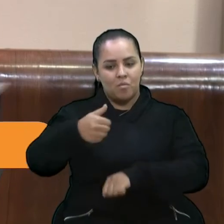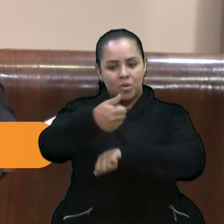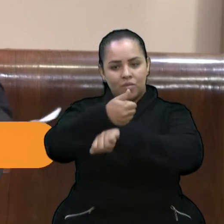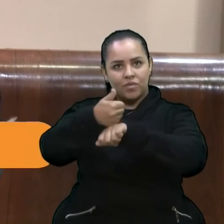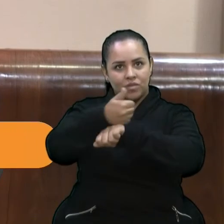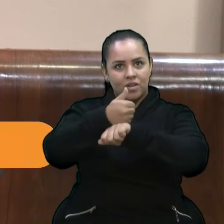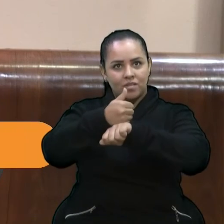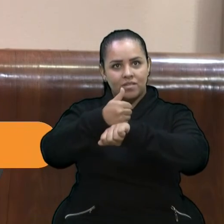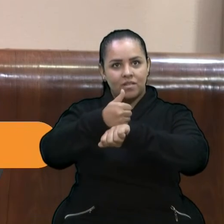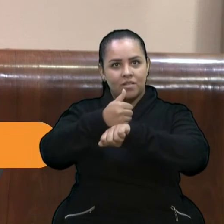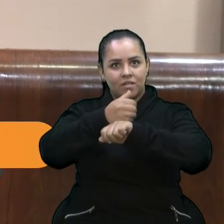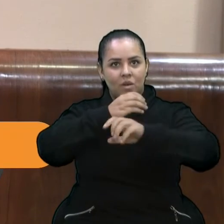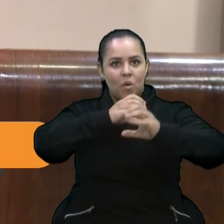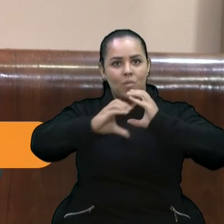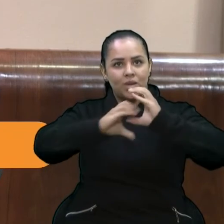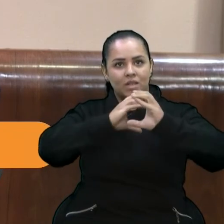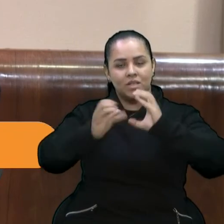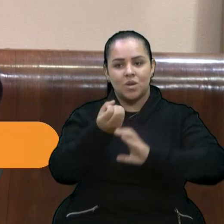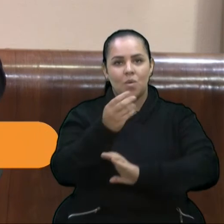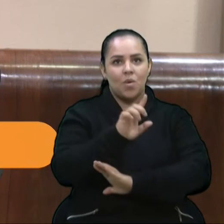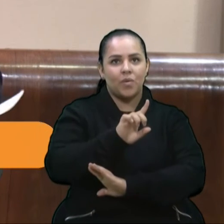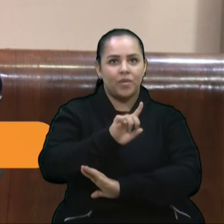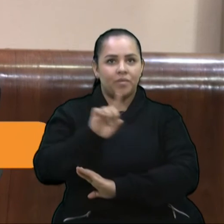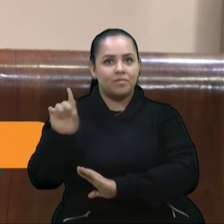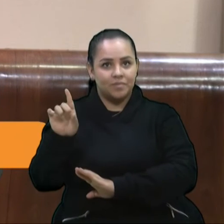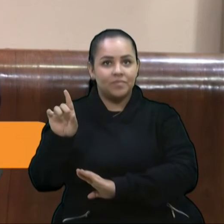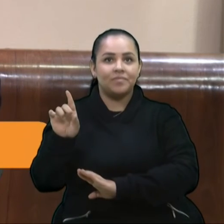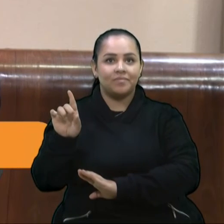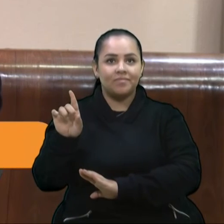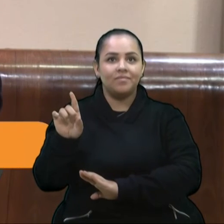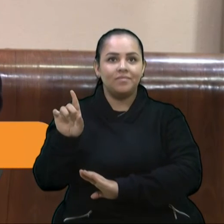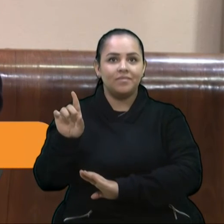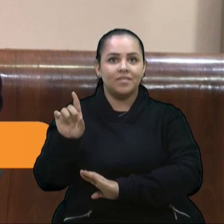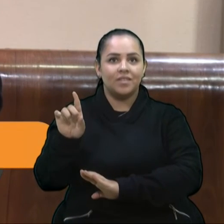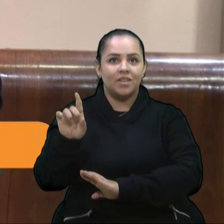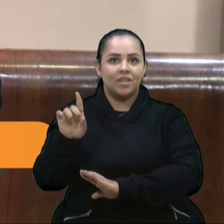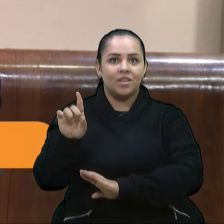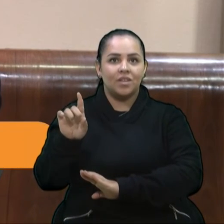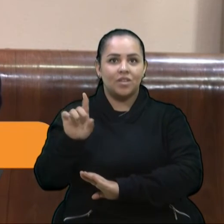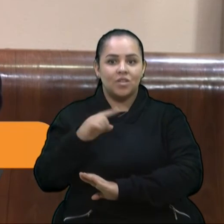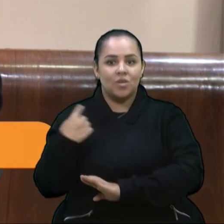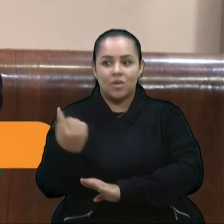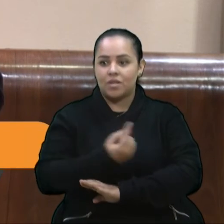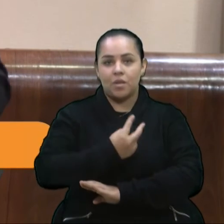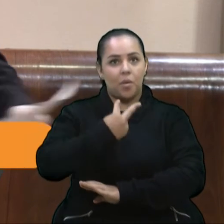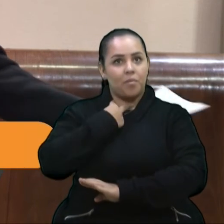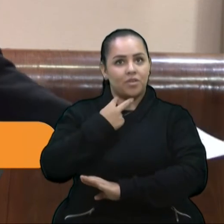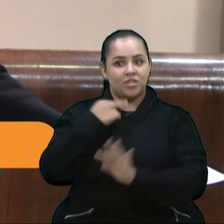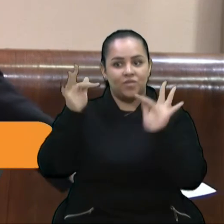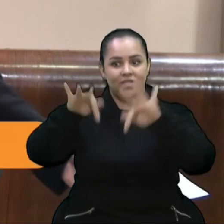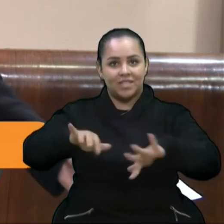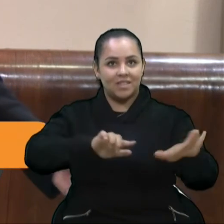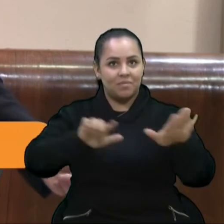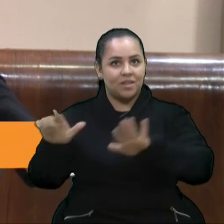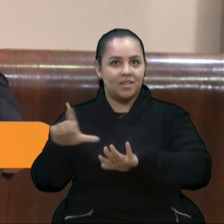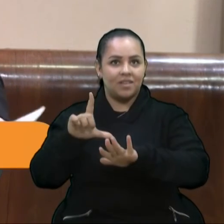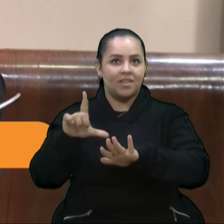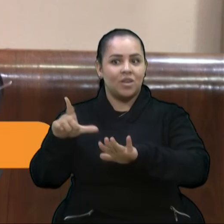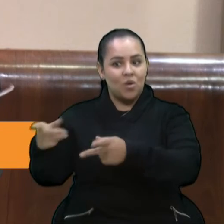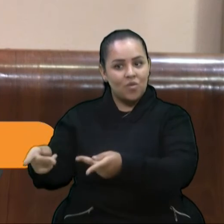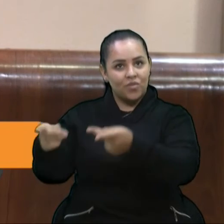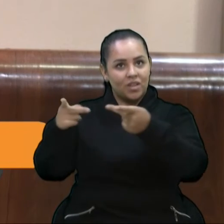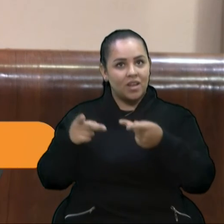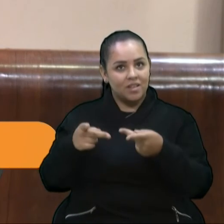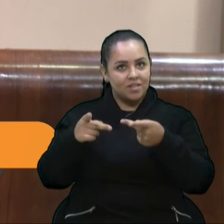profissionais da comunicação ou não. E é por isso que nós não poderíamos terminar uma semana sem eu convidar aqueles